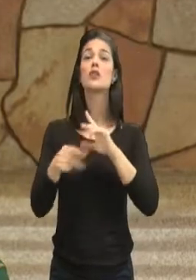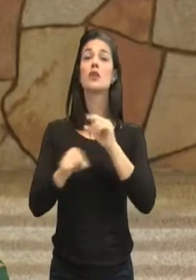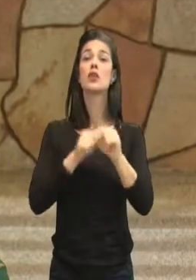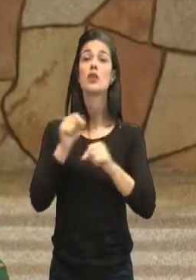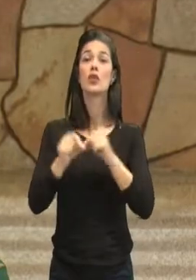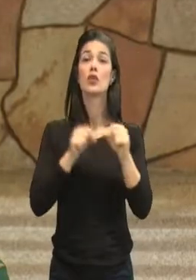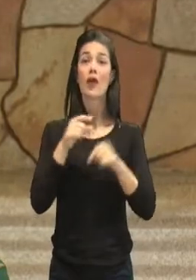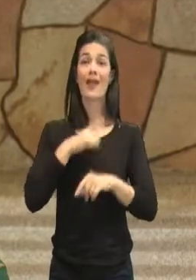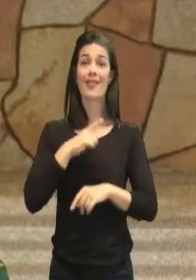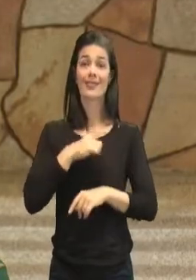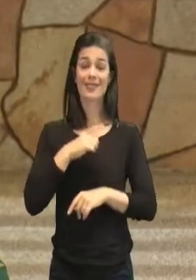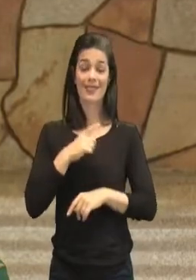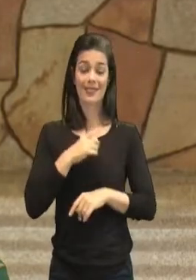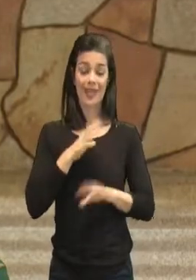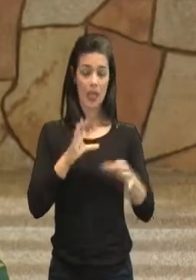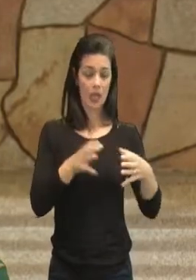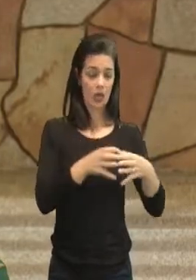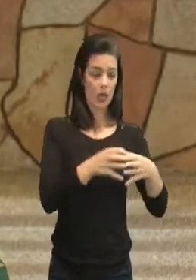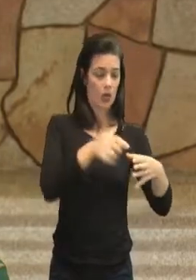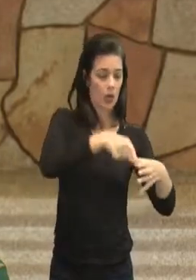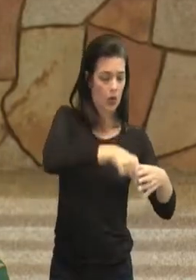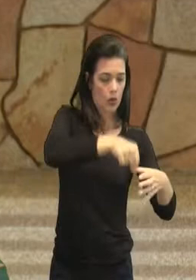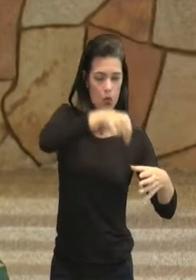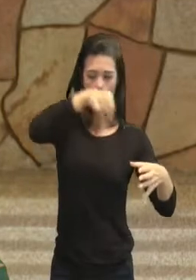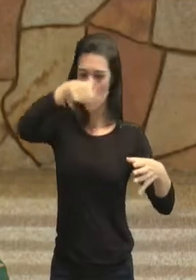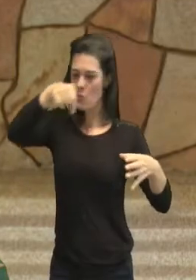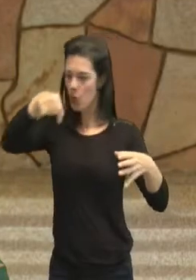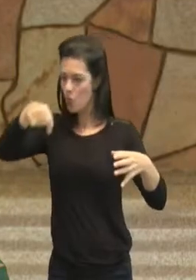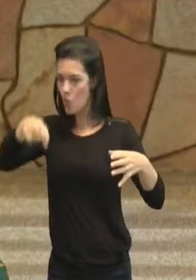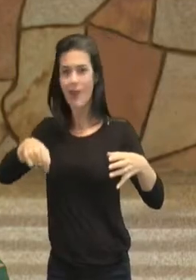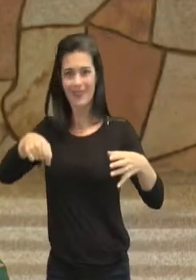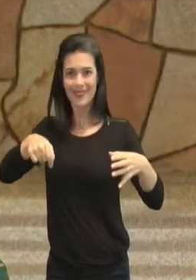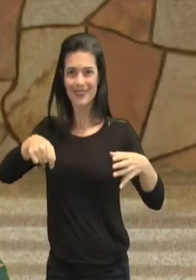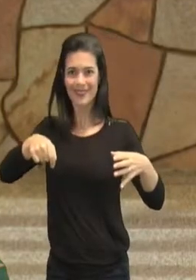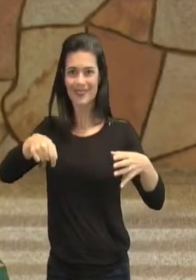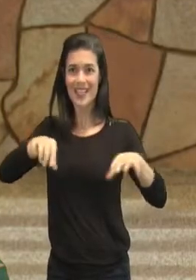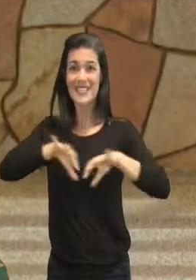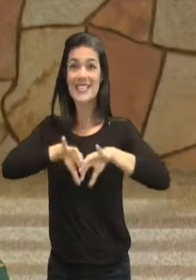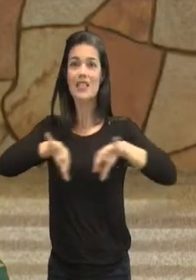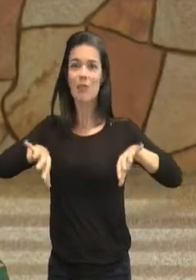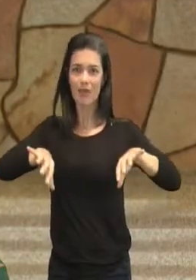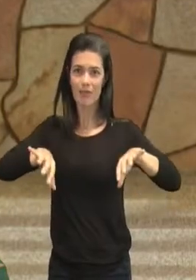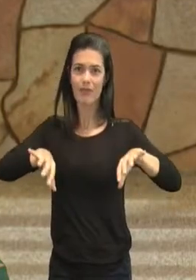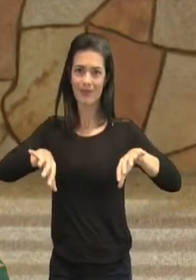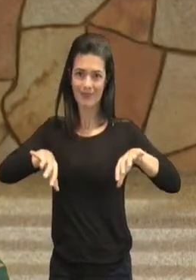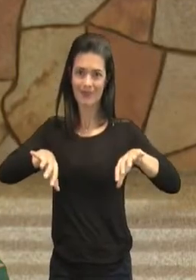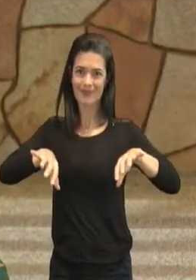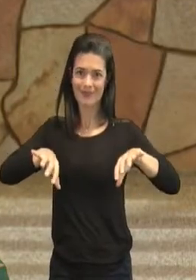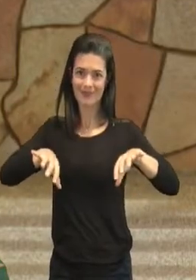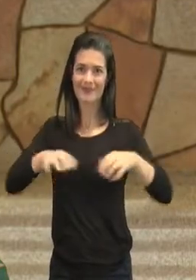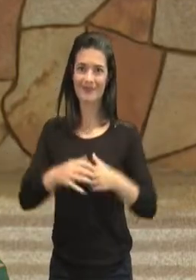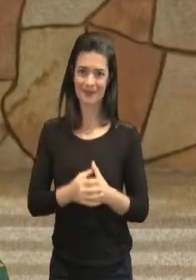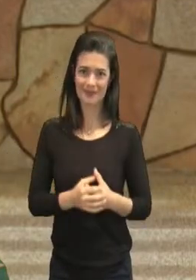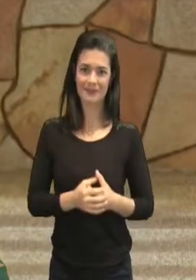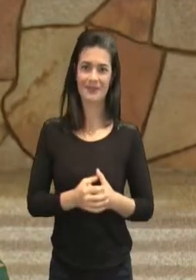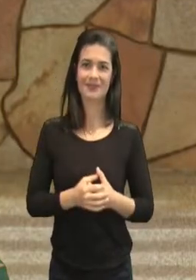para fora. E o restante, legou, que significa escolher, selecionar,